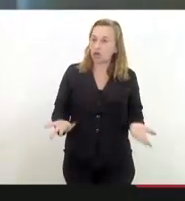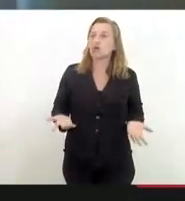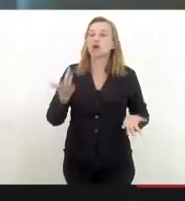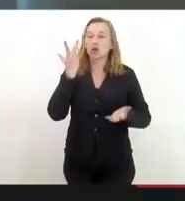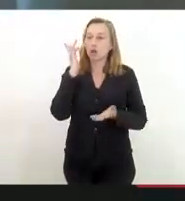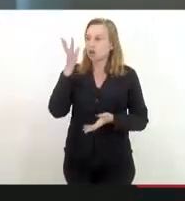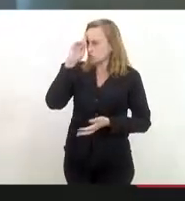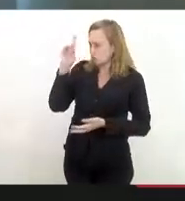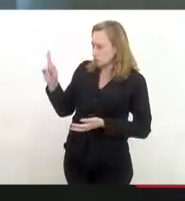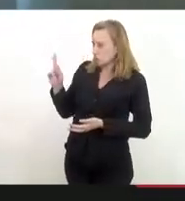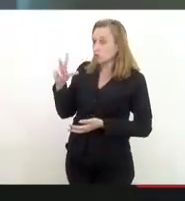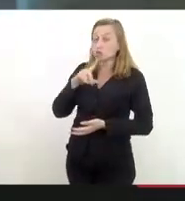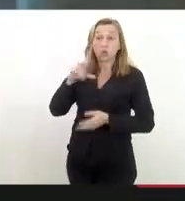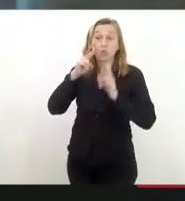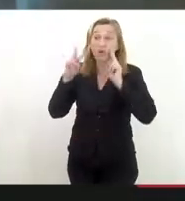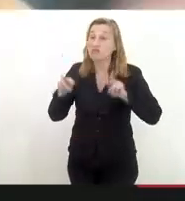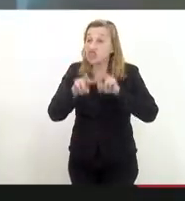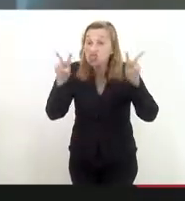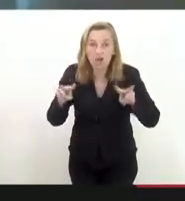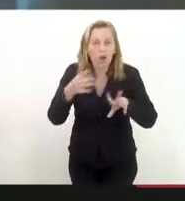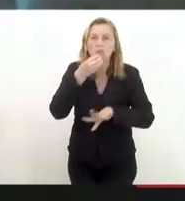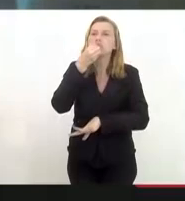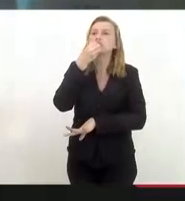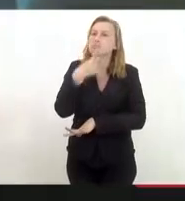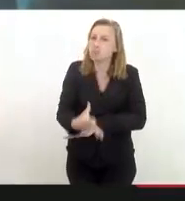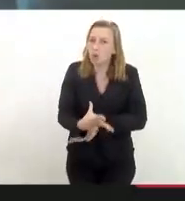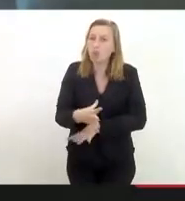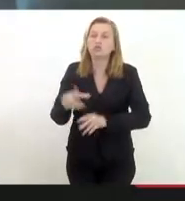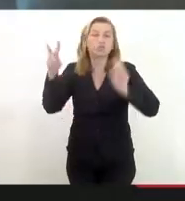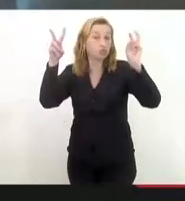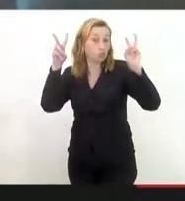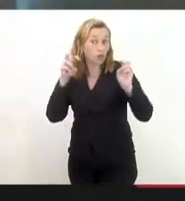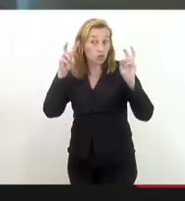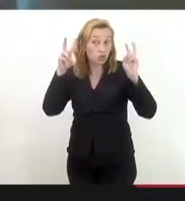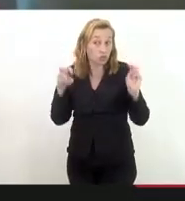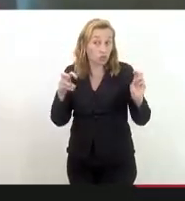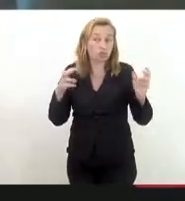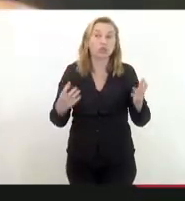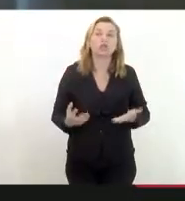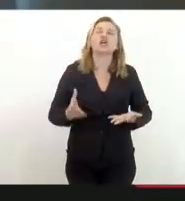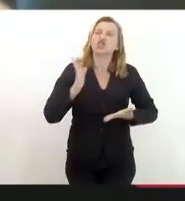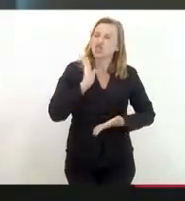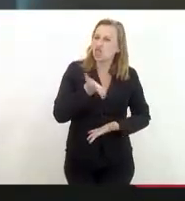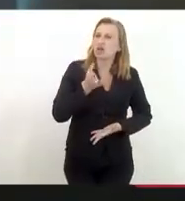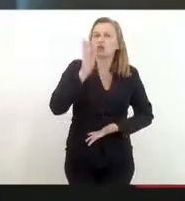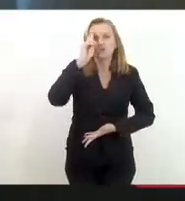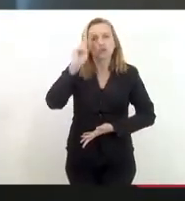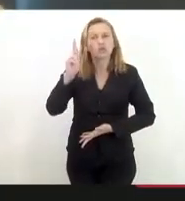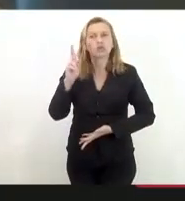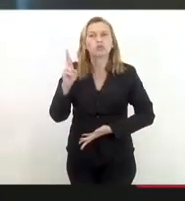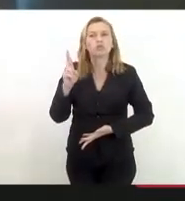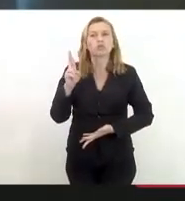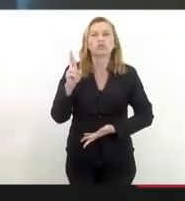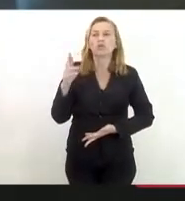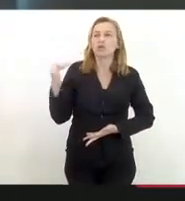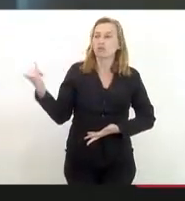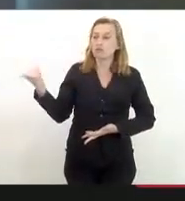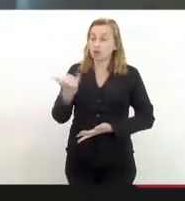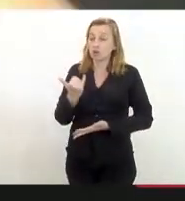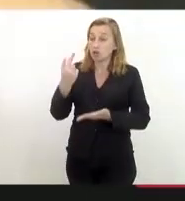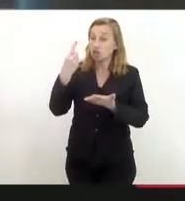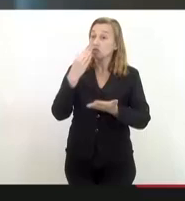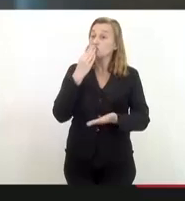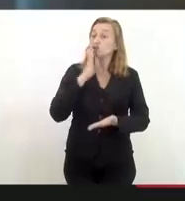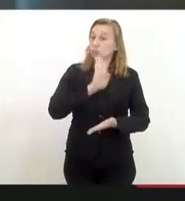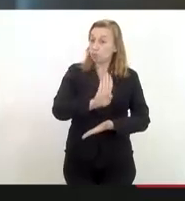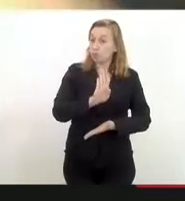que o senhor tem uma visão muito boa da situação e já que o senhor colocou aqui a sua palavra de que